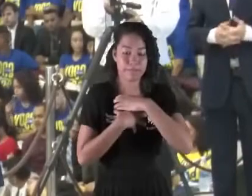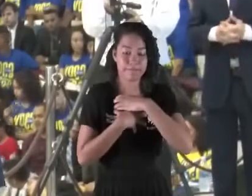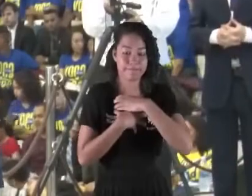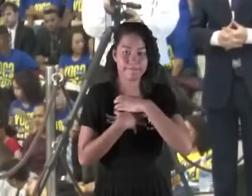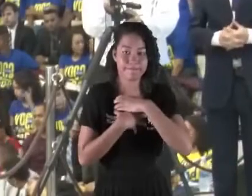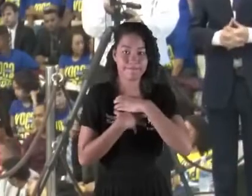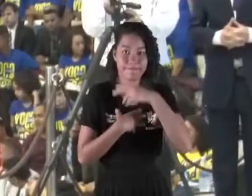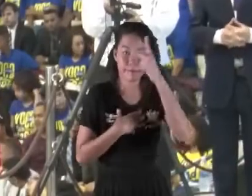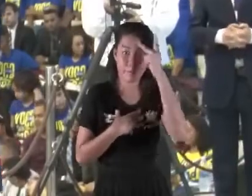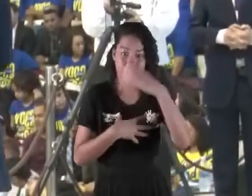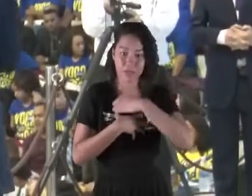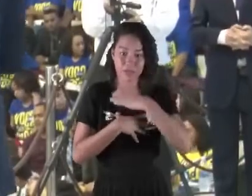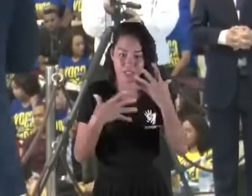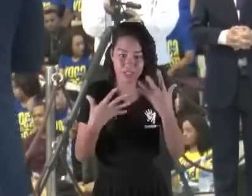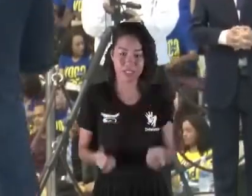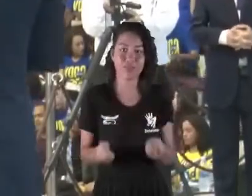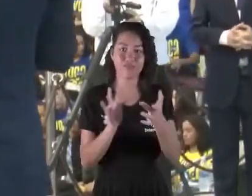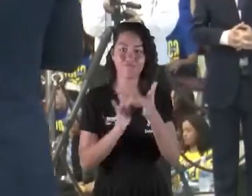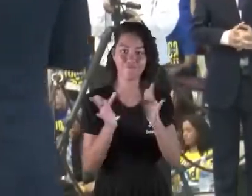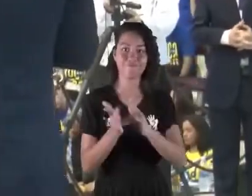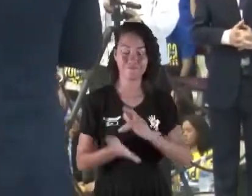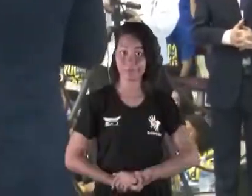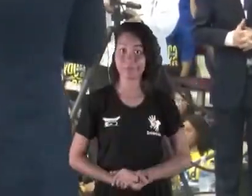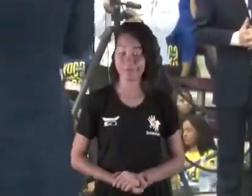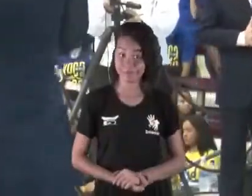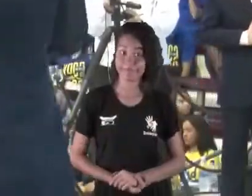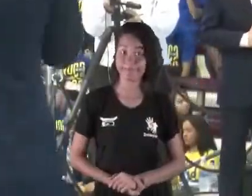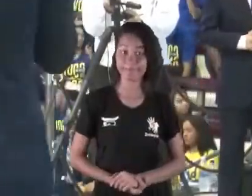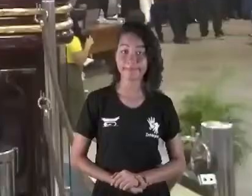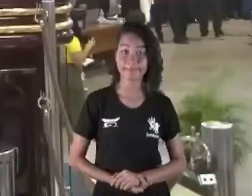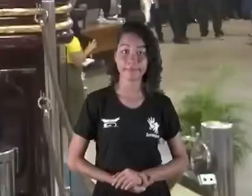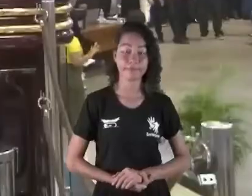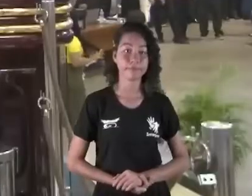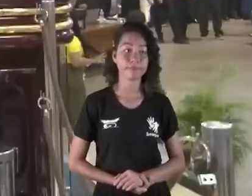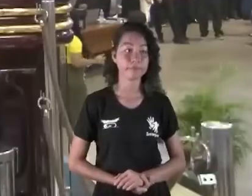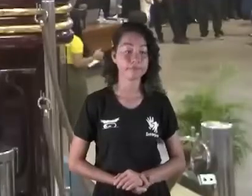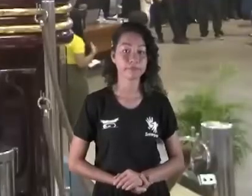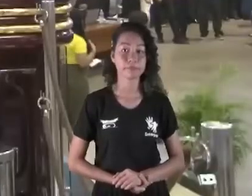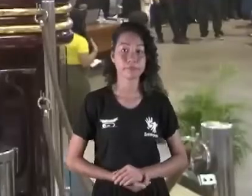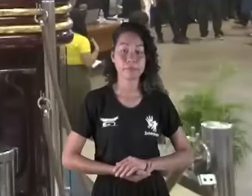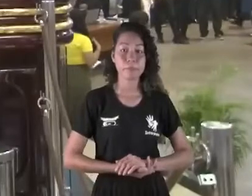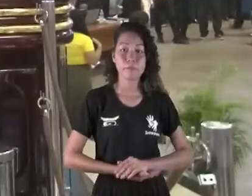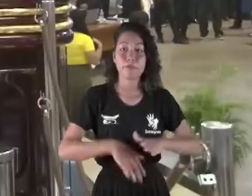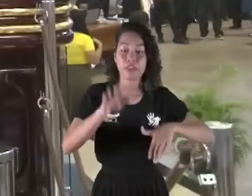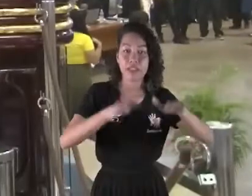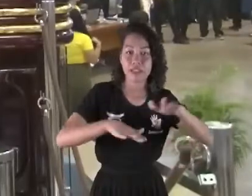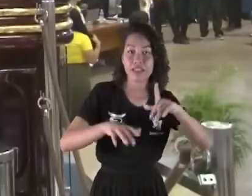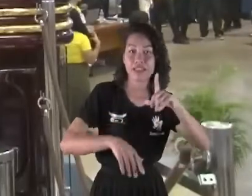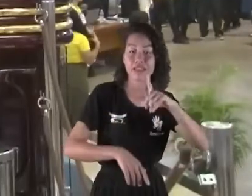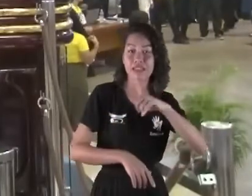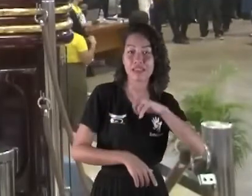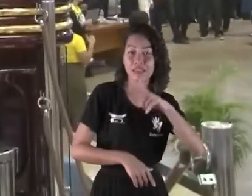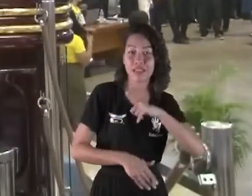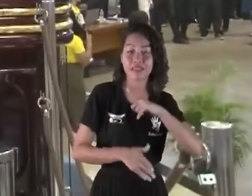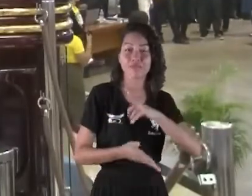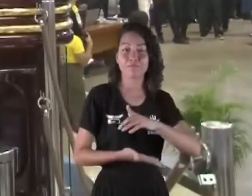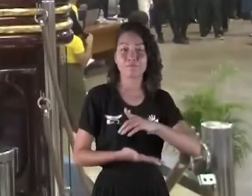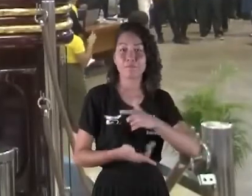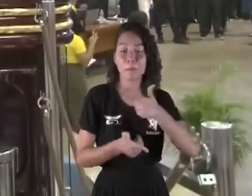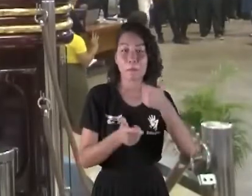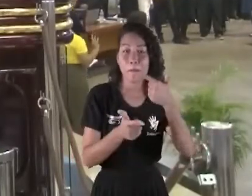As circunstâncias que envolveram a chamada,